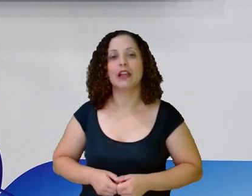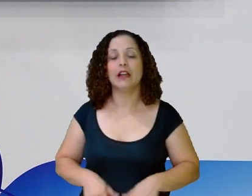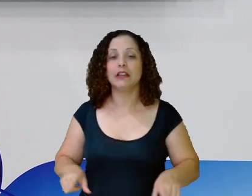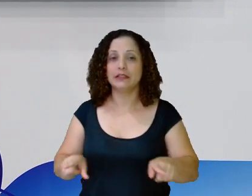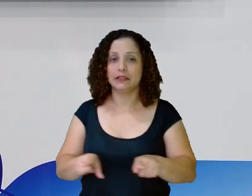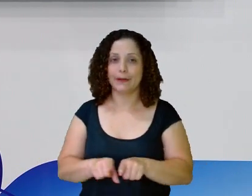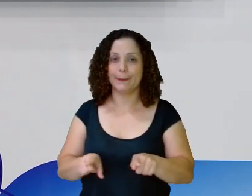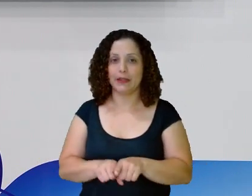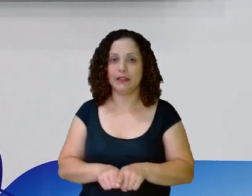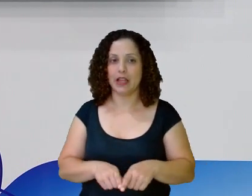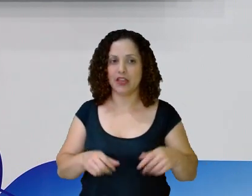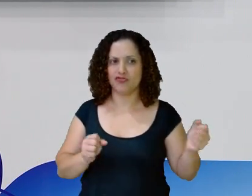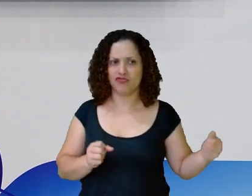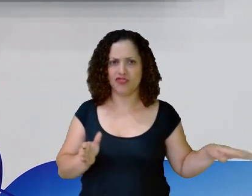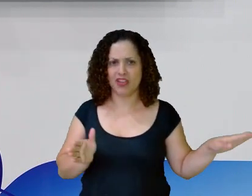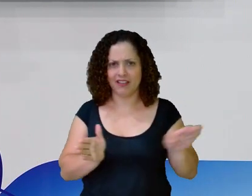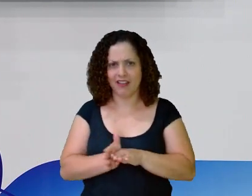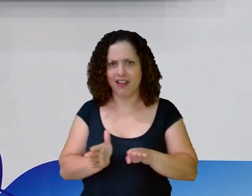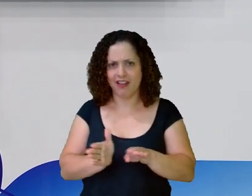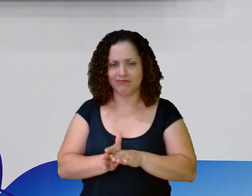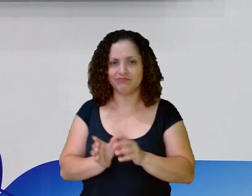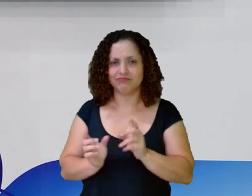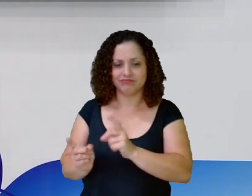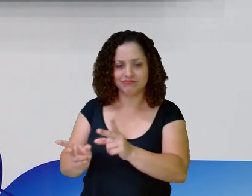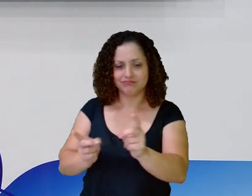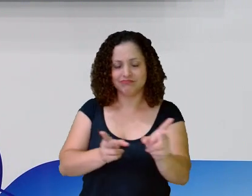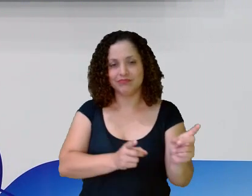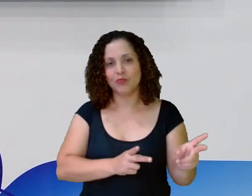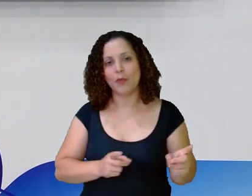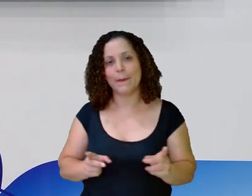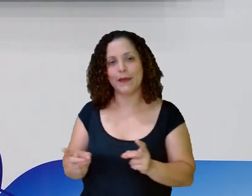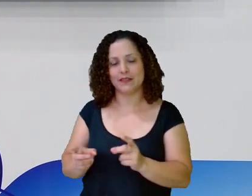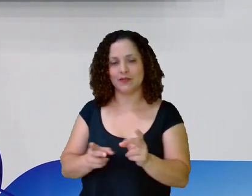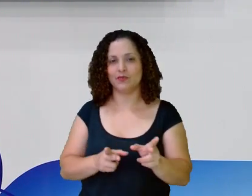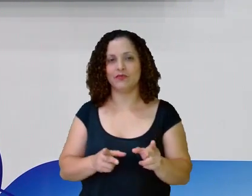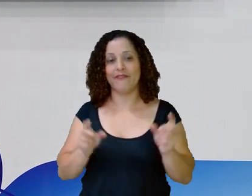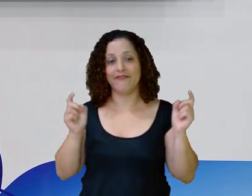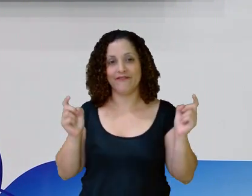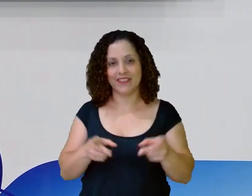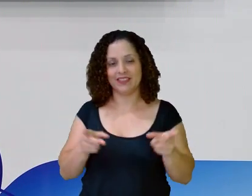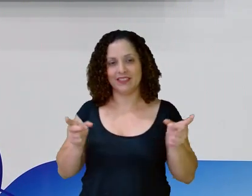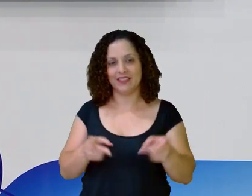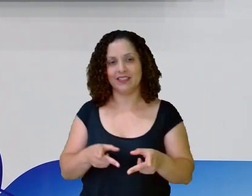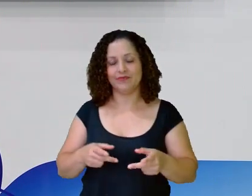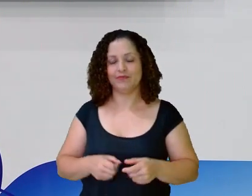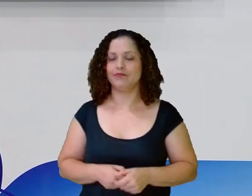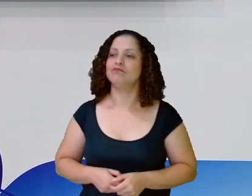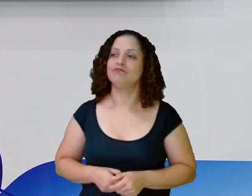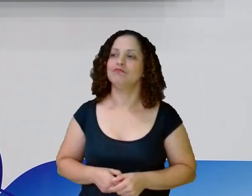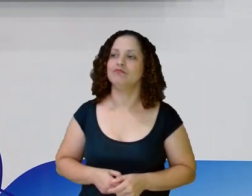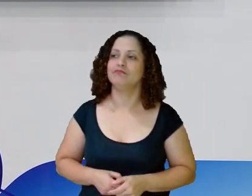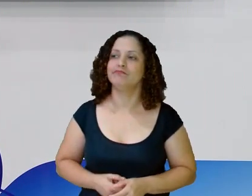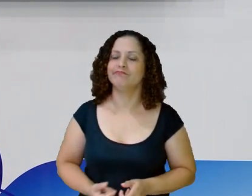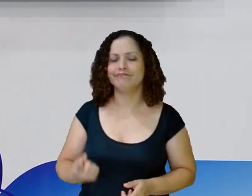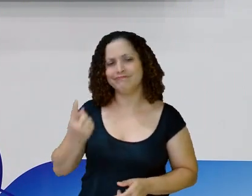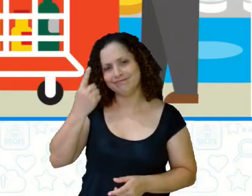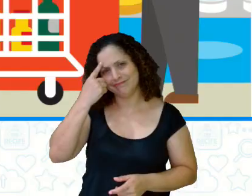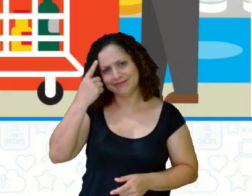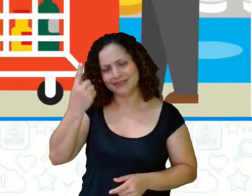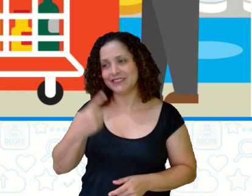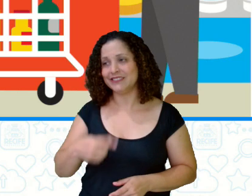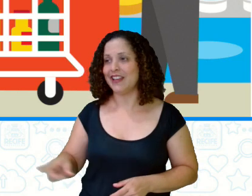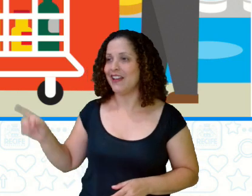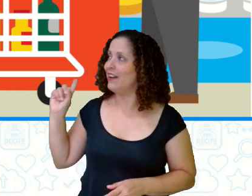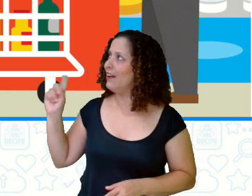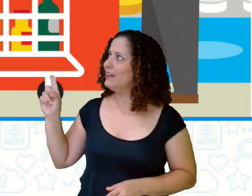chegar no comércio para ser comercializado, para ser vendido. E aí eu penso, nesse local que vocês estão vendo